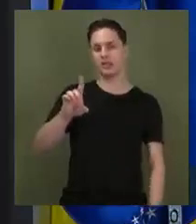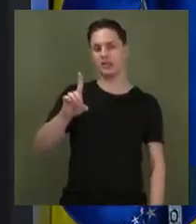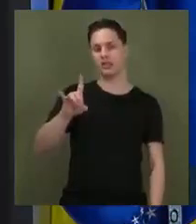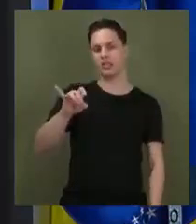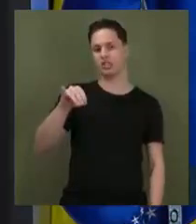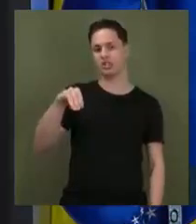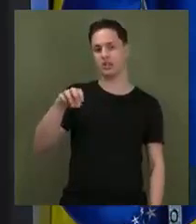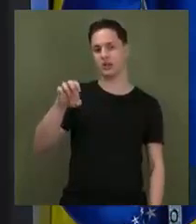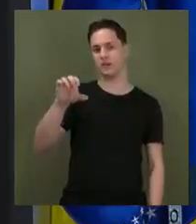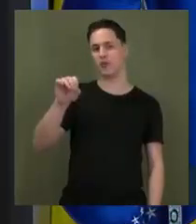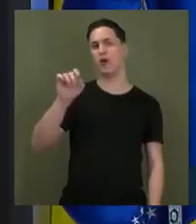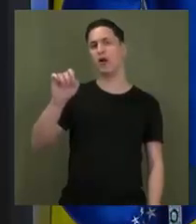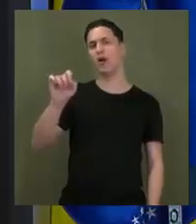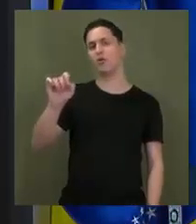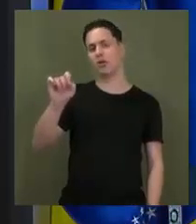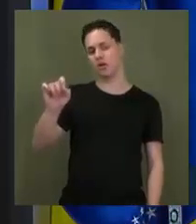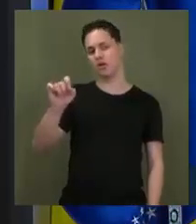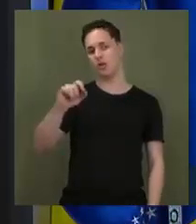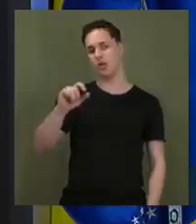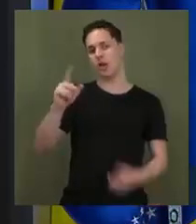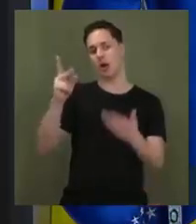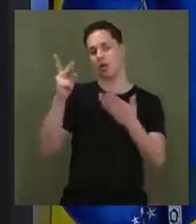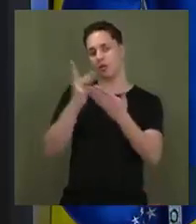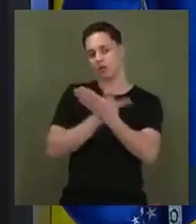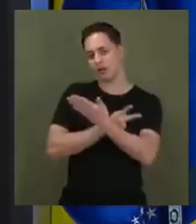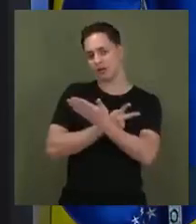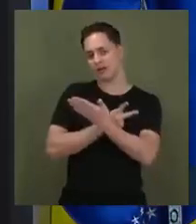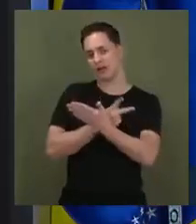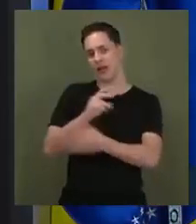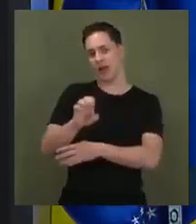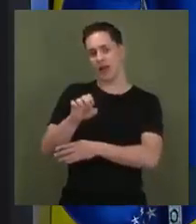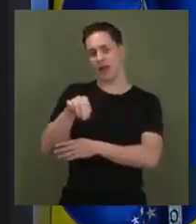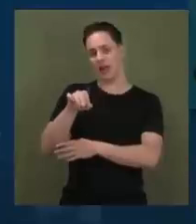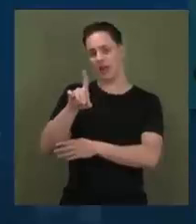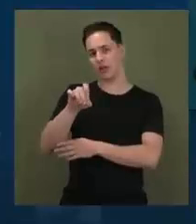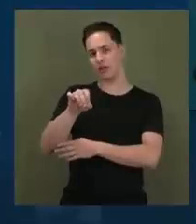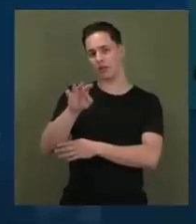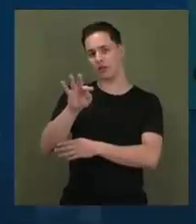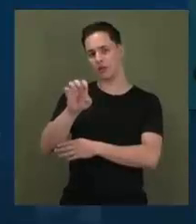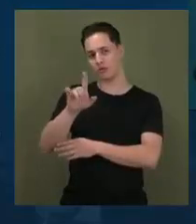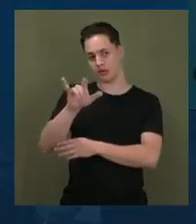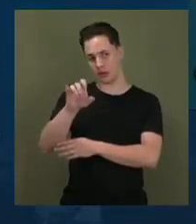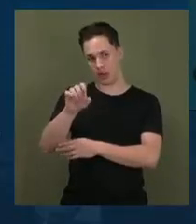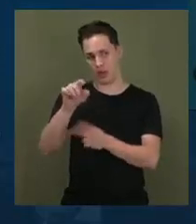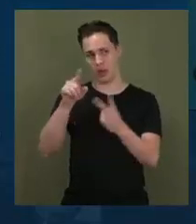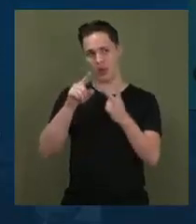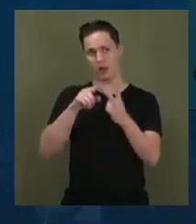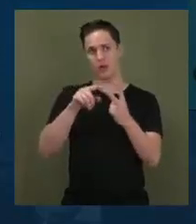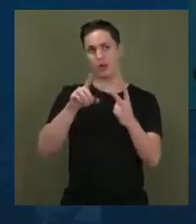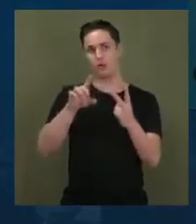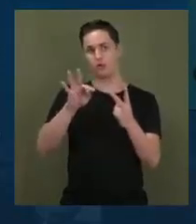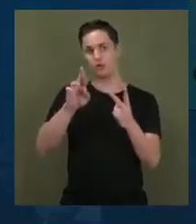uma lesão endotelial. Fibrinogênio, 14%. Troponina, 12%, é enzima